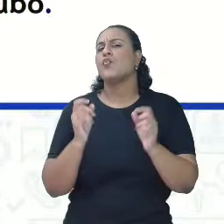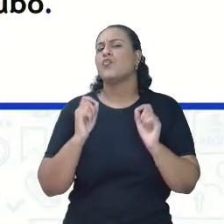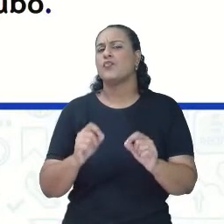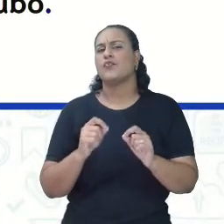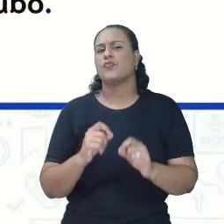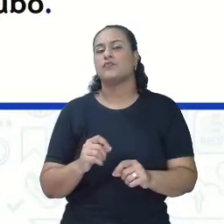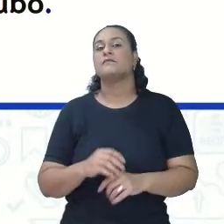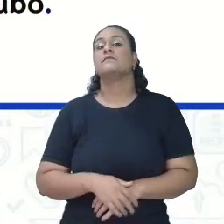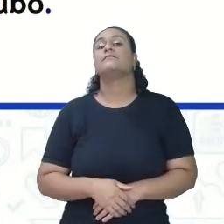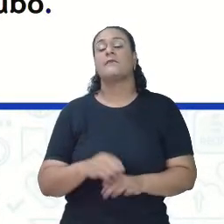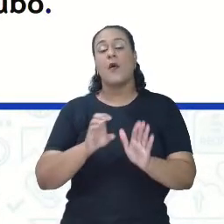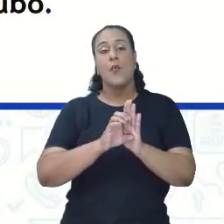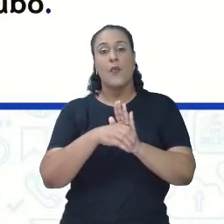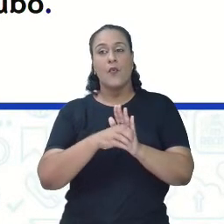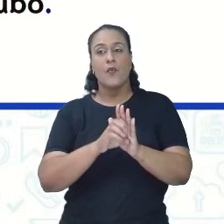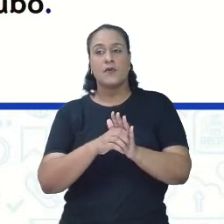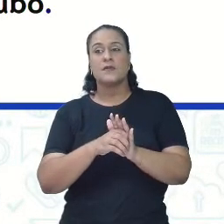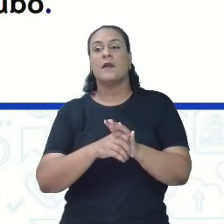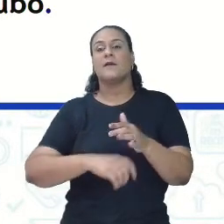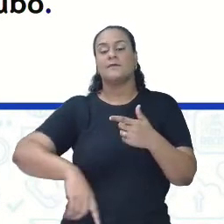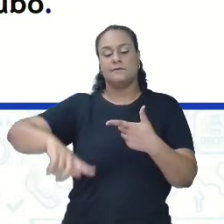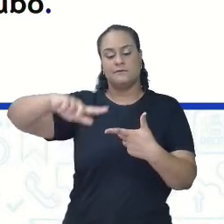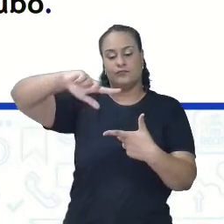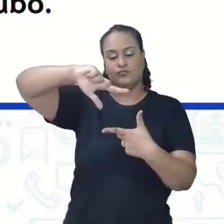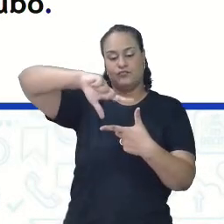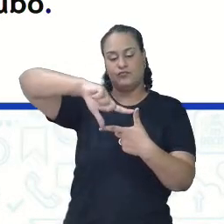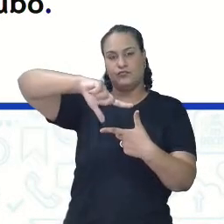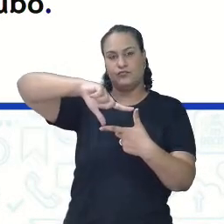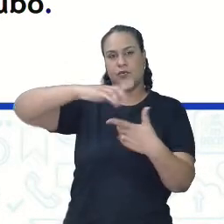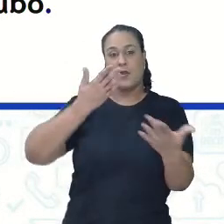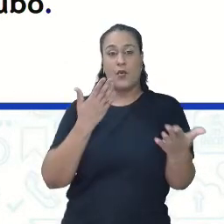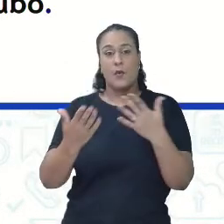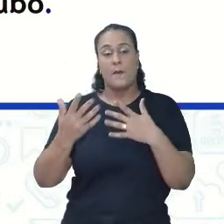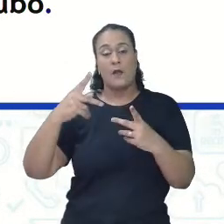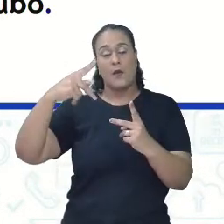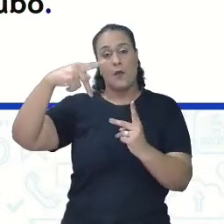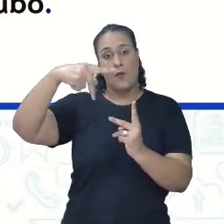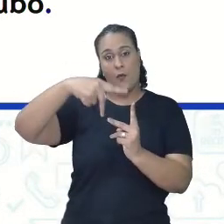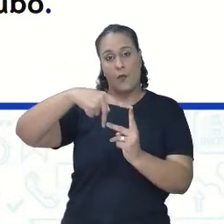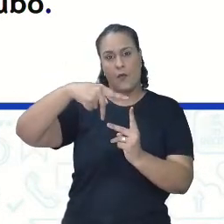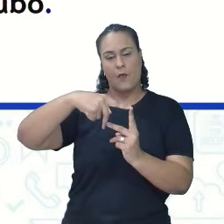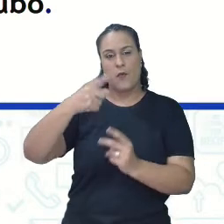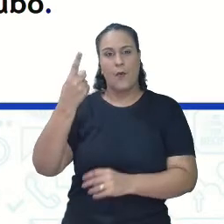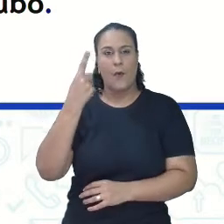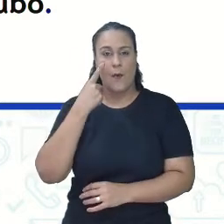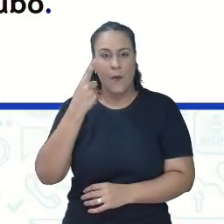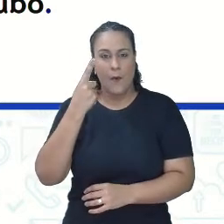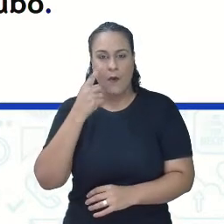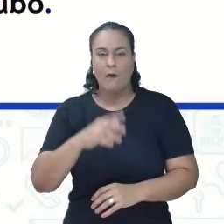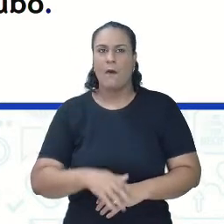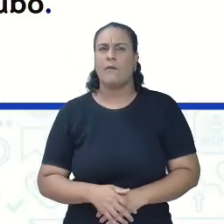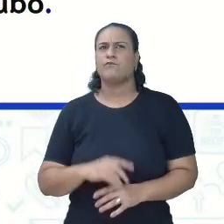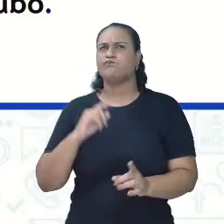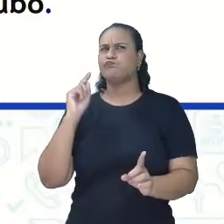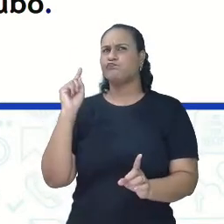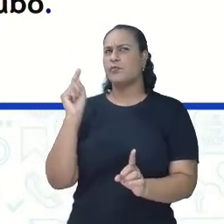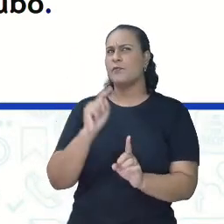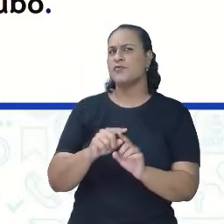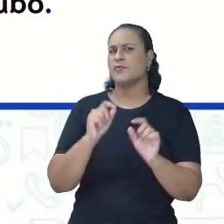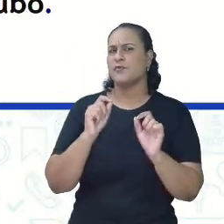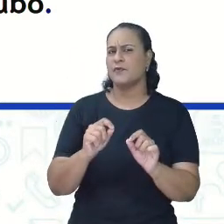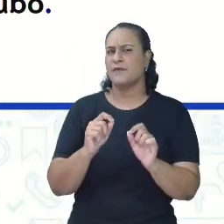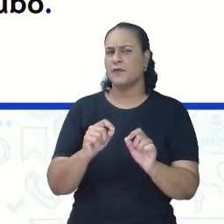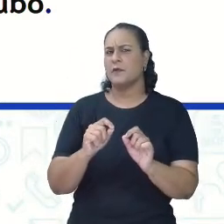a definição do bloco retangular e comparou com o cubo, né? Dizendo, olha, a ideia é que a gente